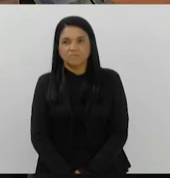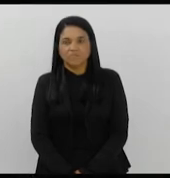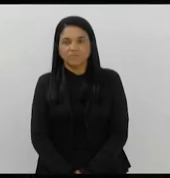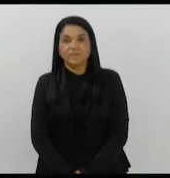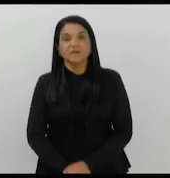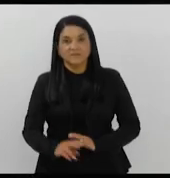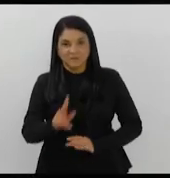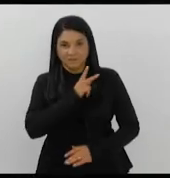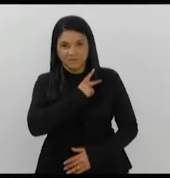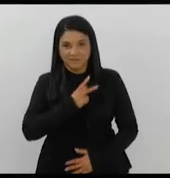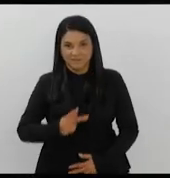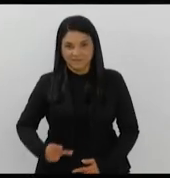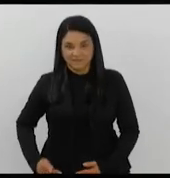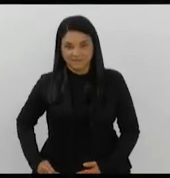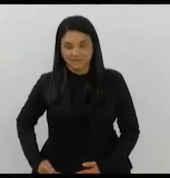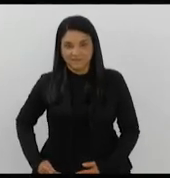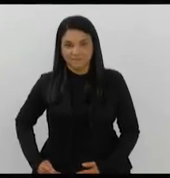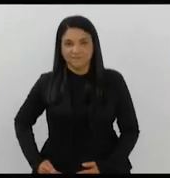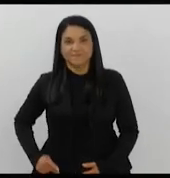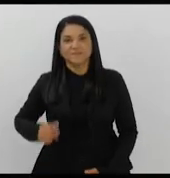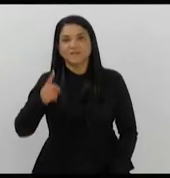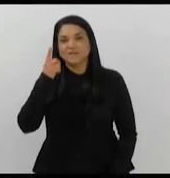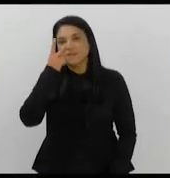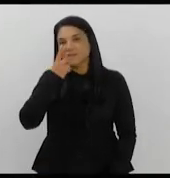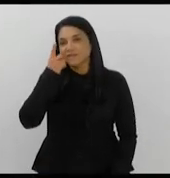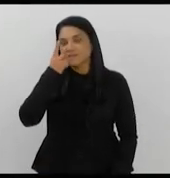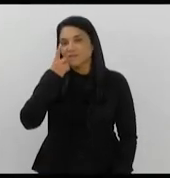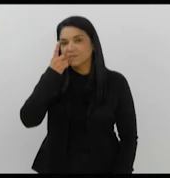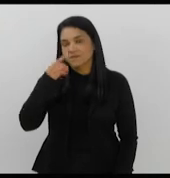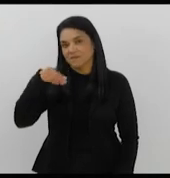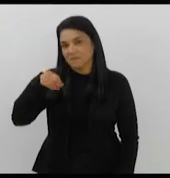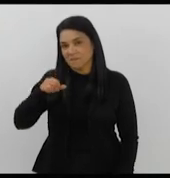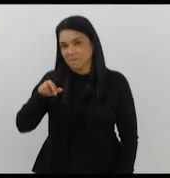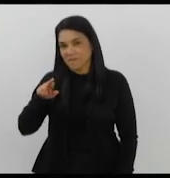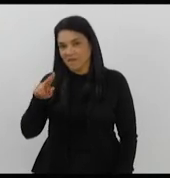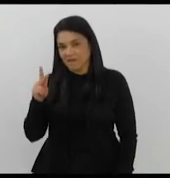Senhor presidente, senhora deputada Marta Rocha,